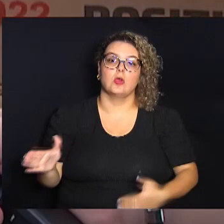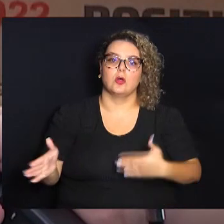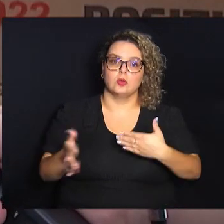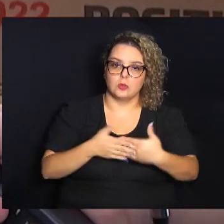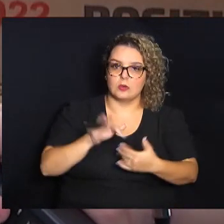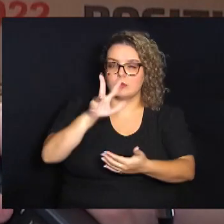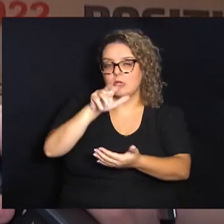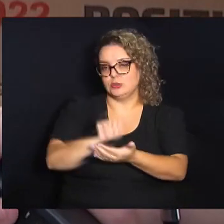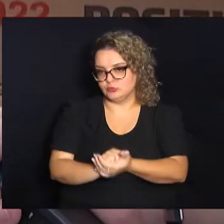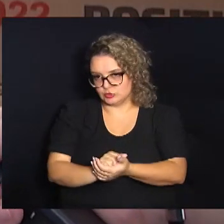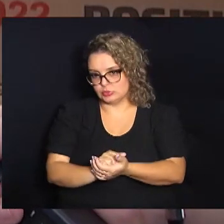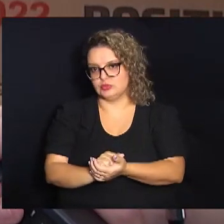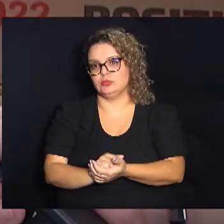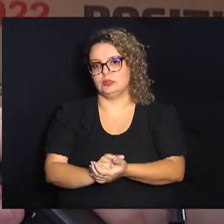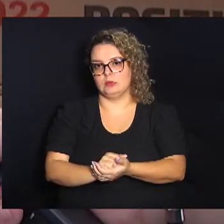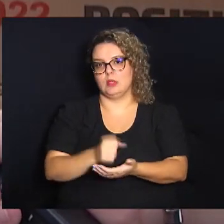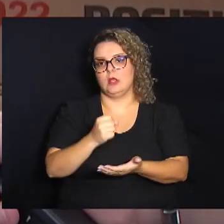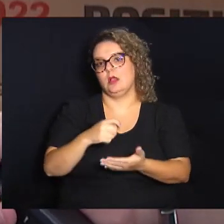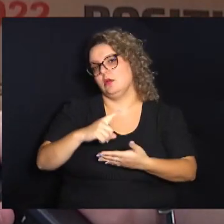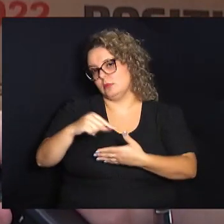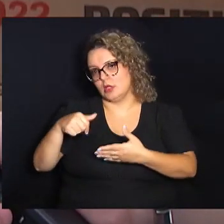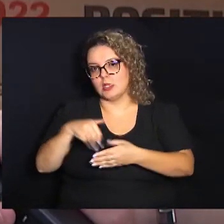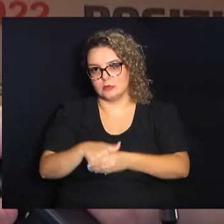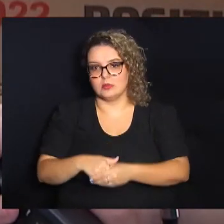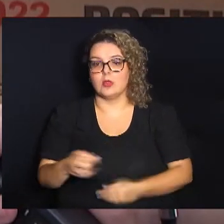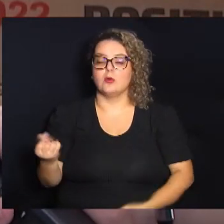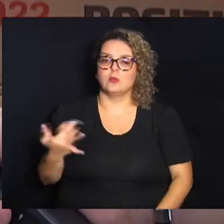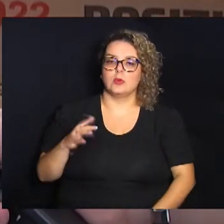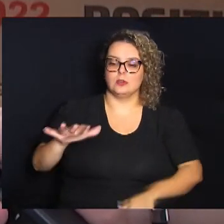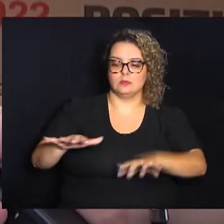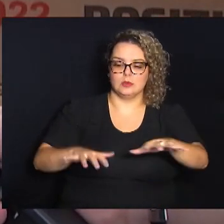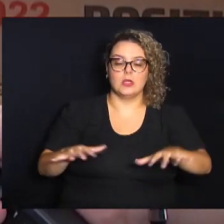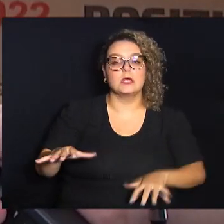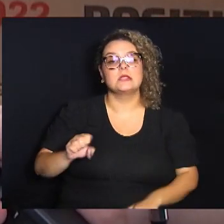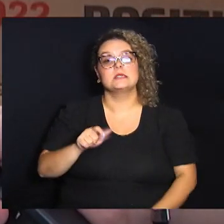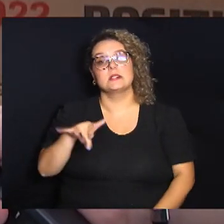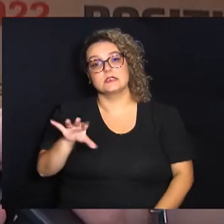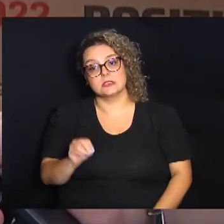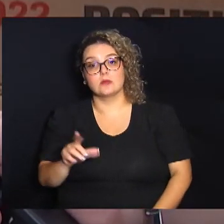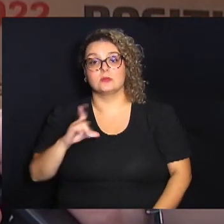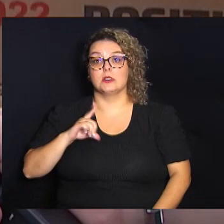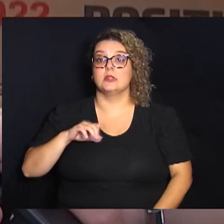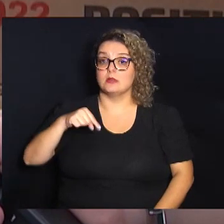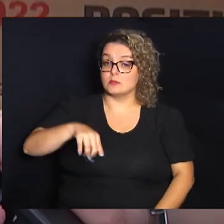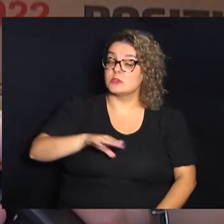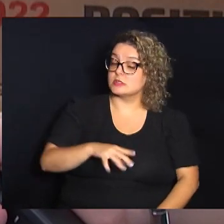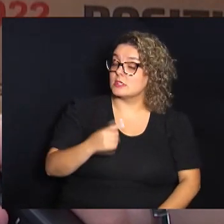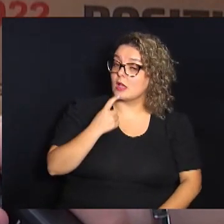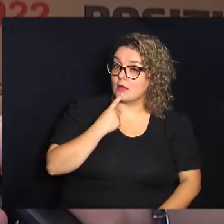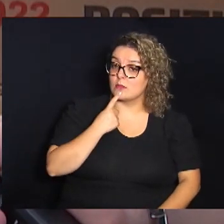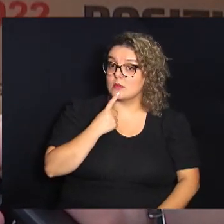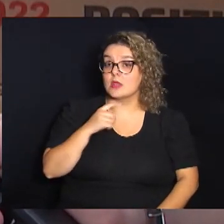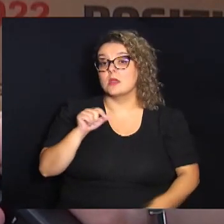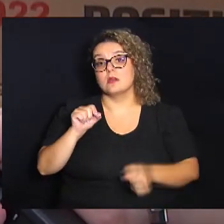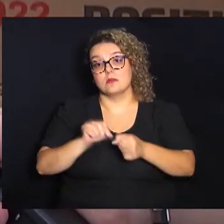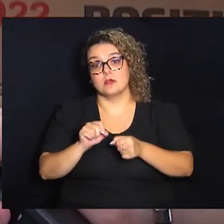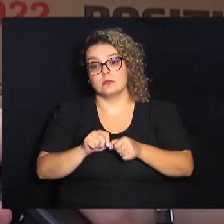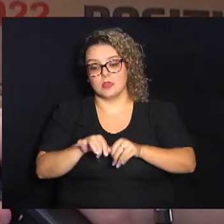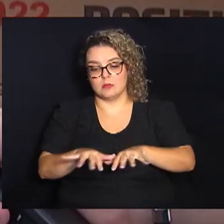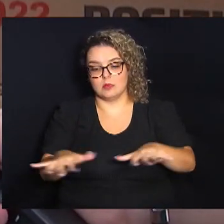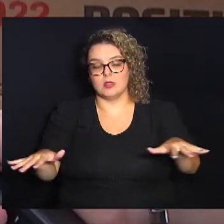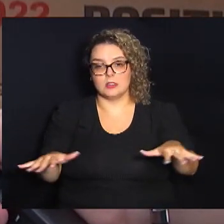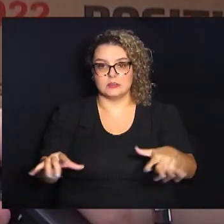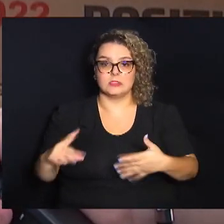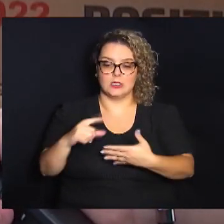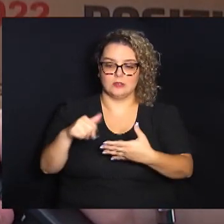cadastro eleitoral. Nós saberemos quantas sessões efetivamente nós teremos em Campinas e será feita a distribuição dessas